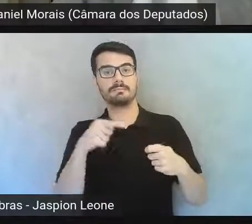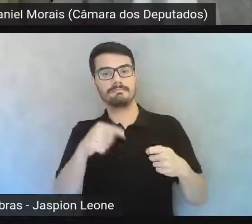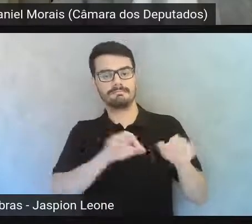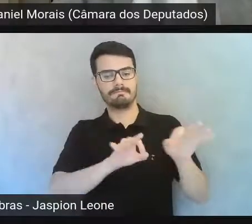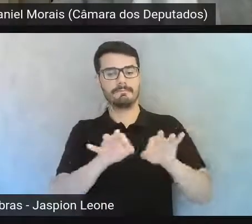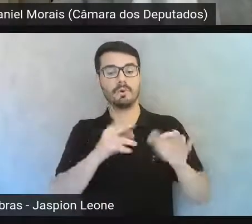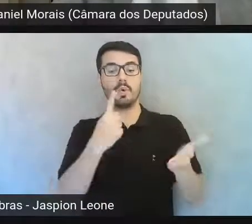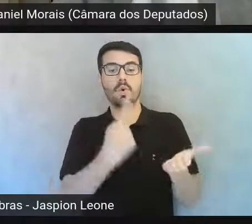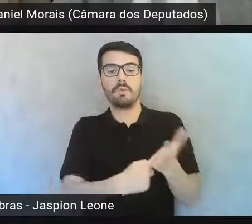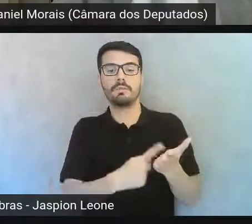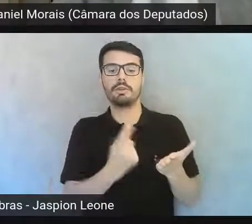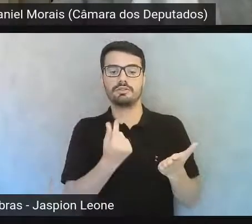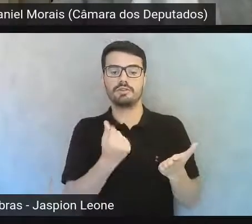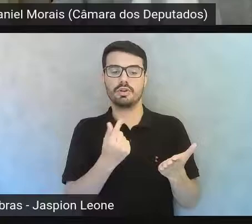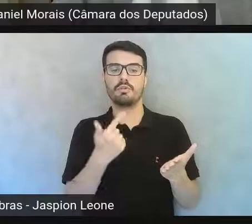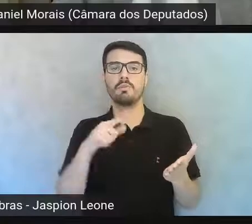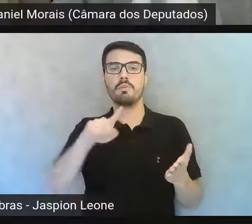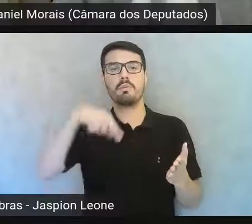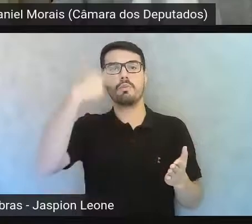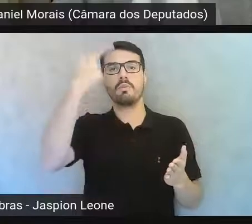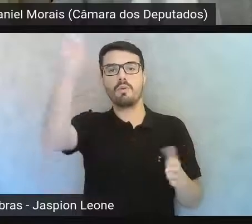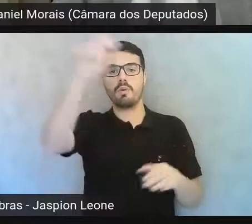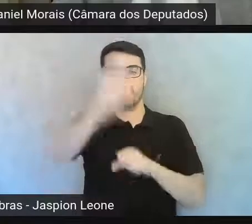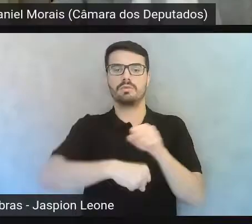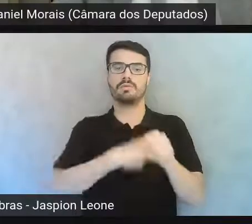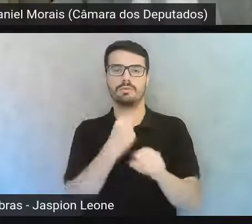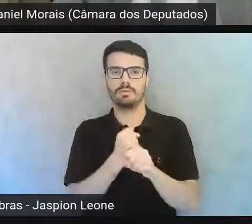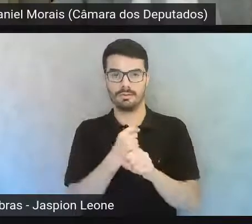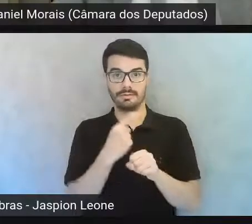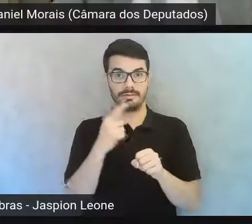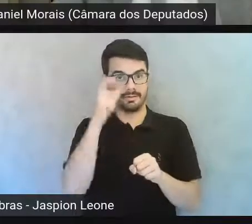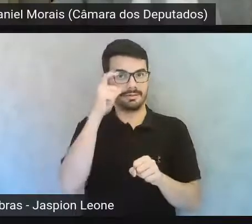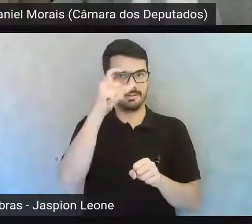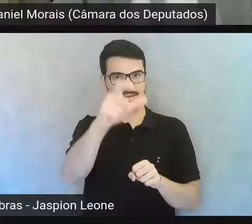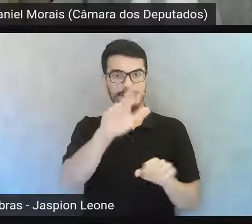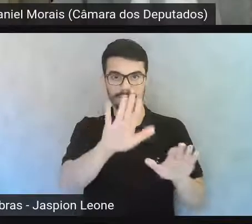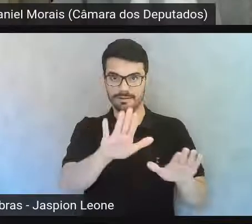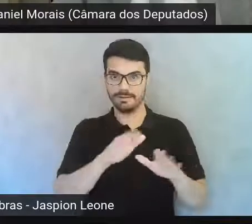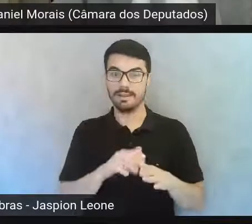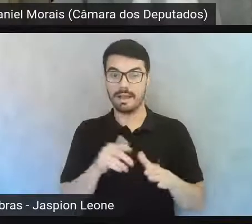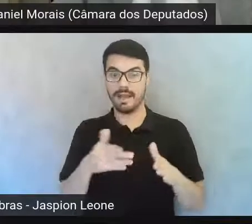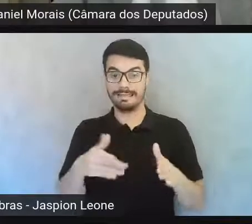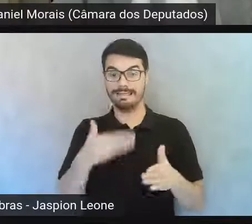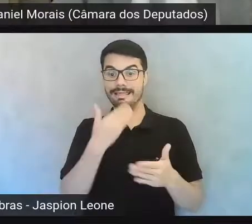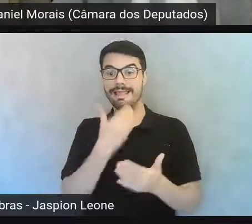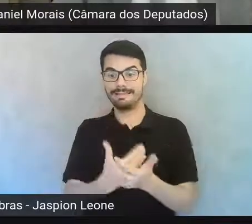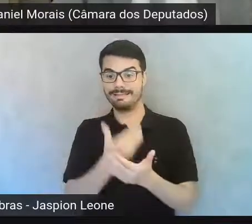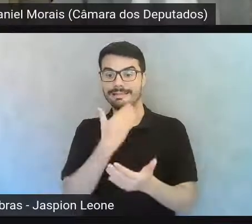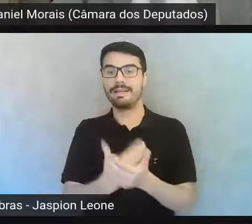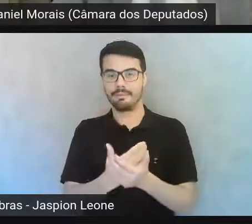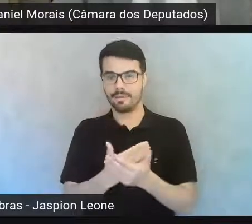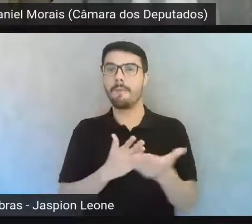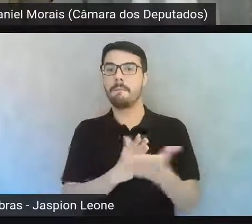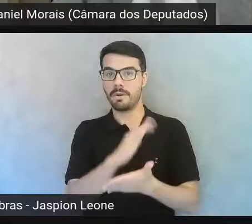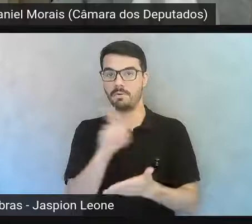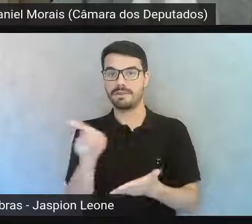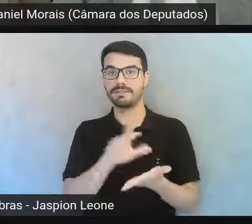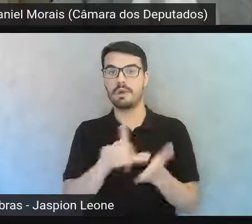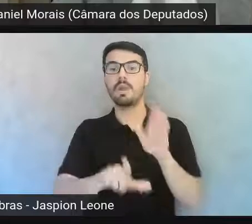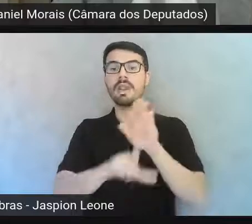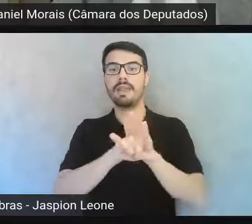vem. E é tão interessante isso, que agora em dezembro tem aprovação, né, da lei,